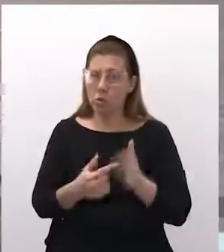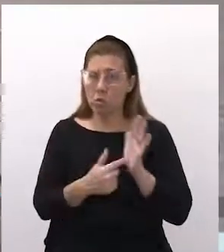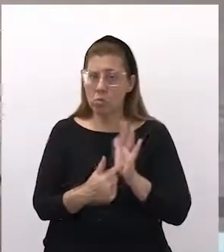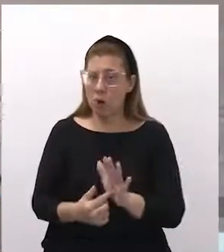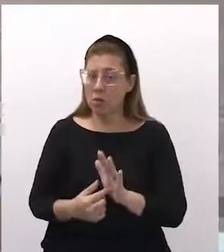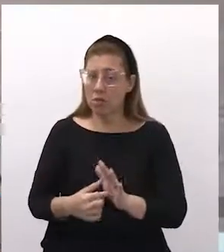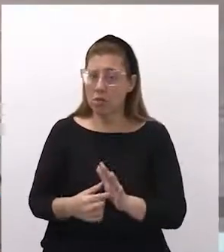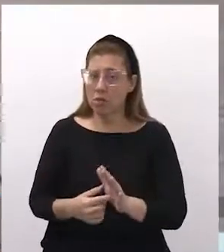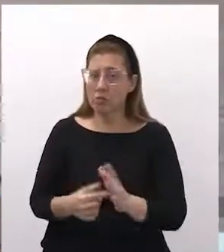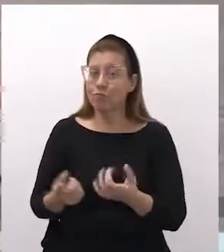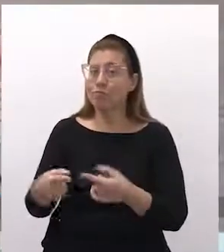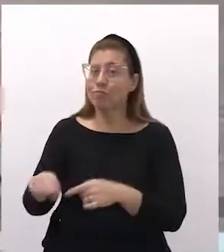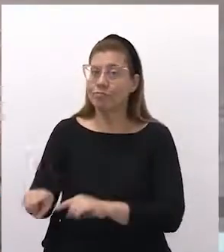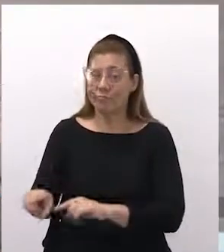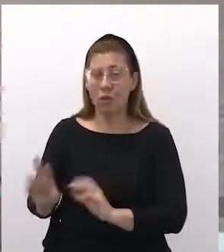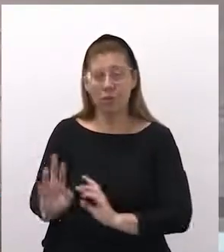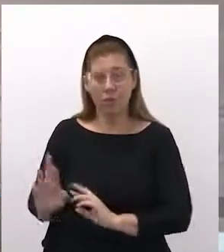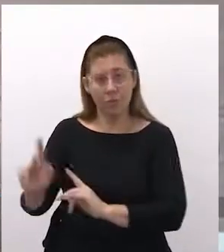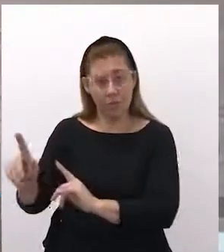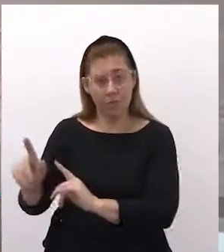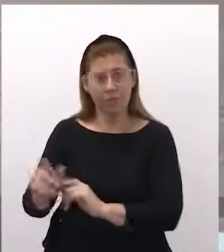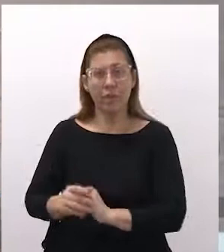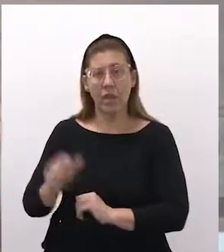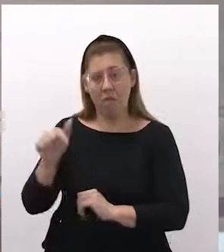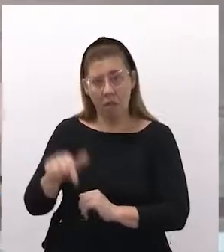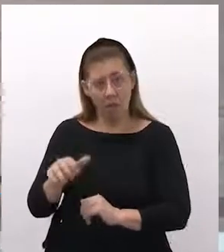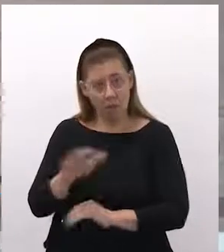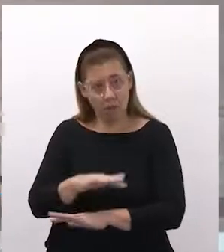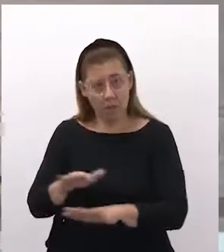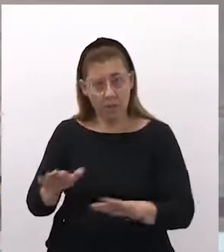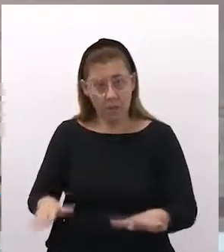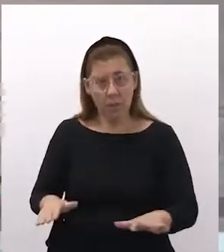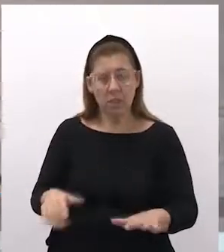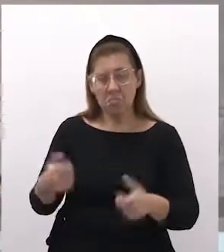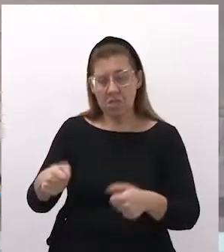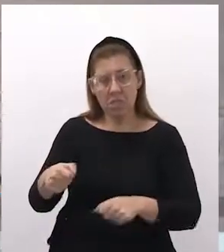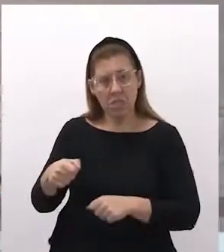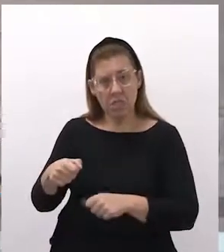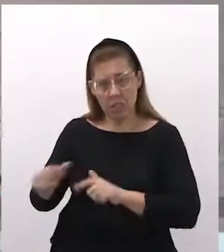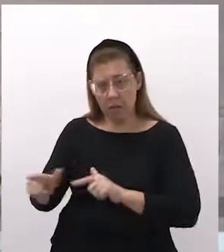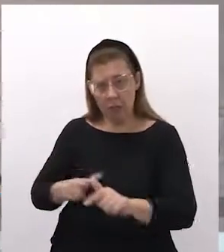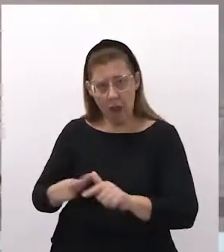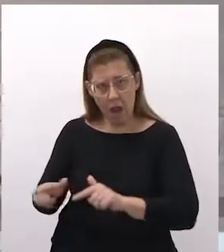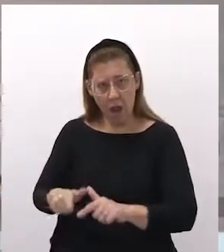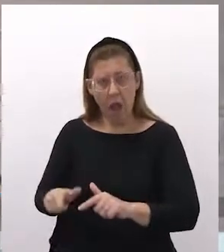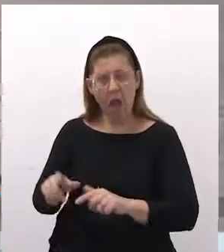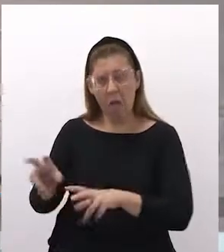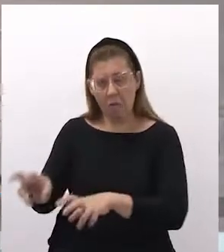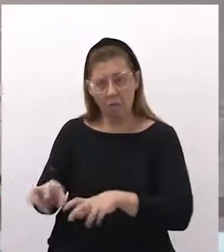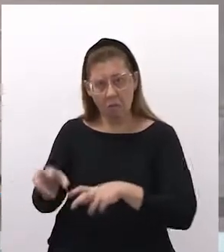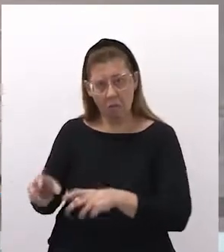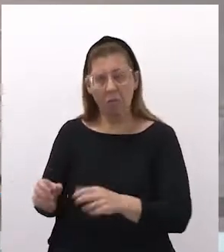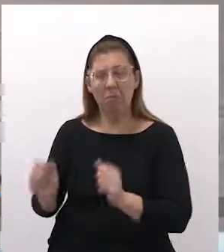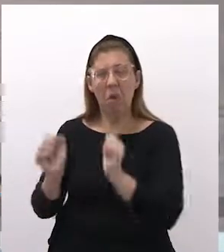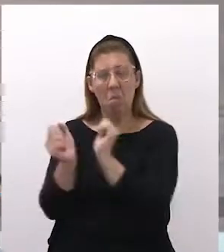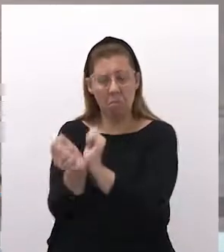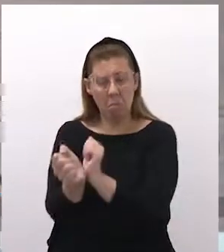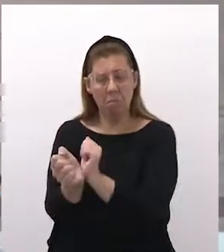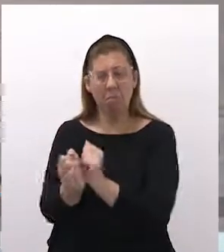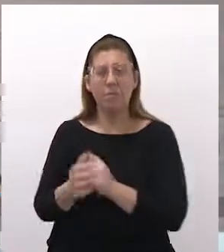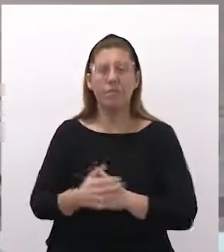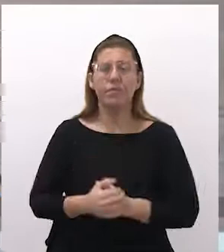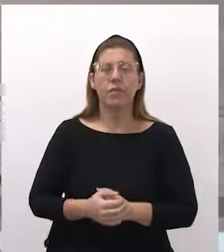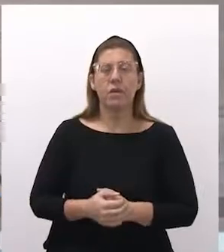justamente o contrário, que essas crianças e adolescentes que são submetidos ao trabalho infantil de forma